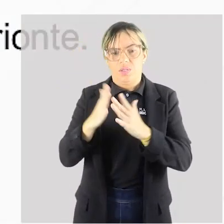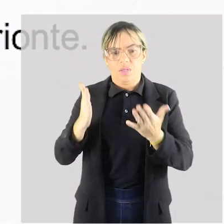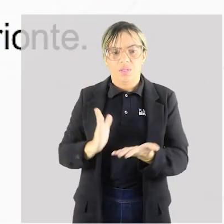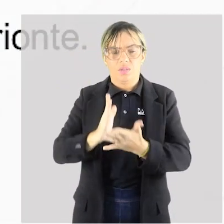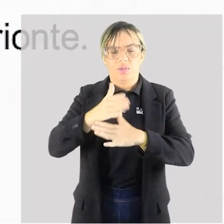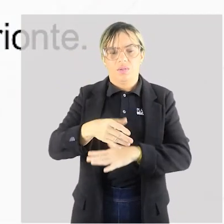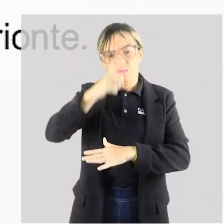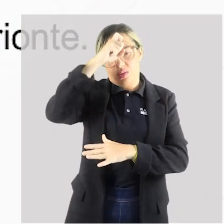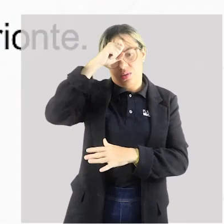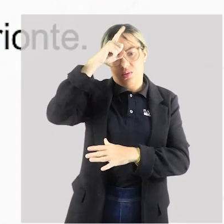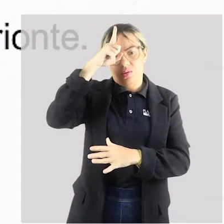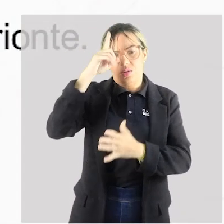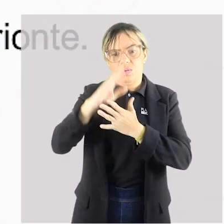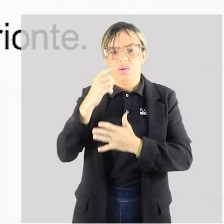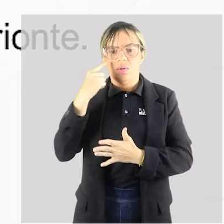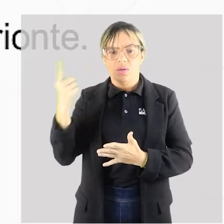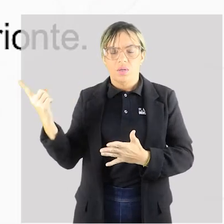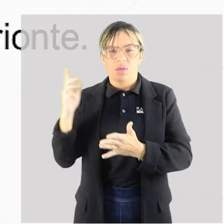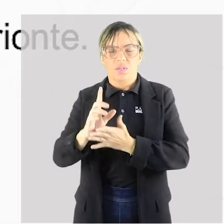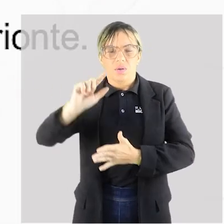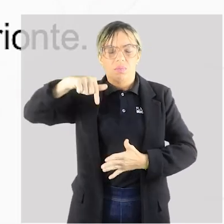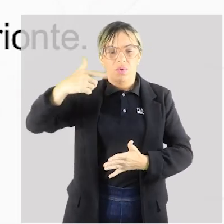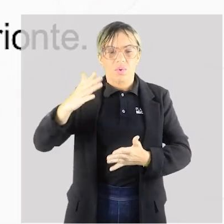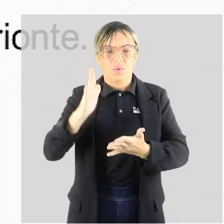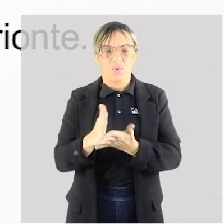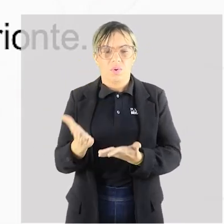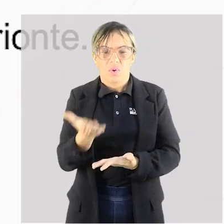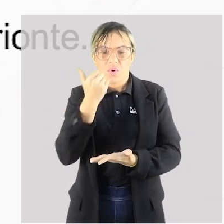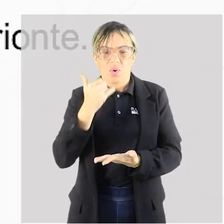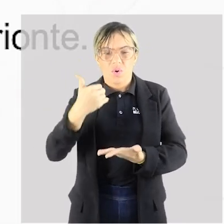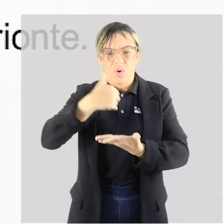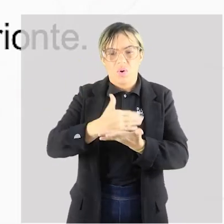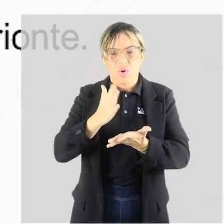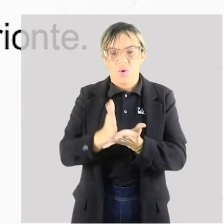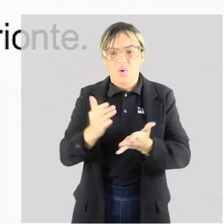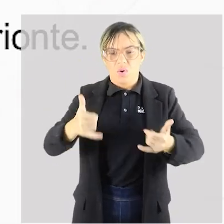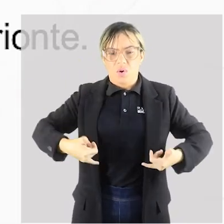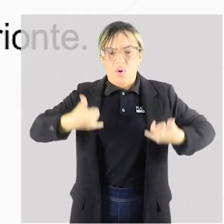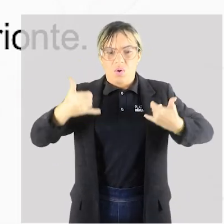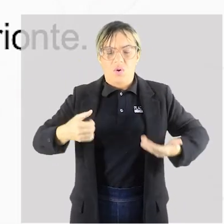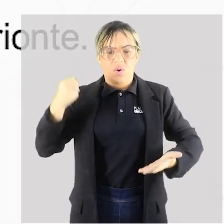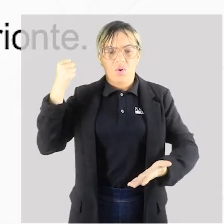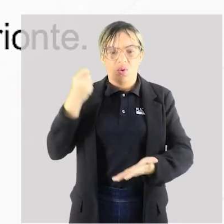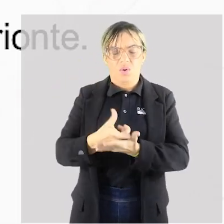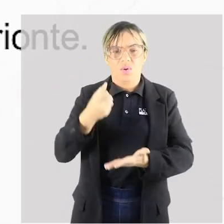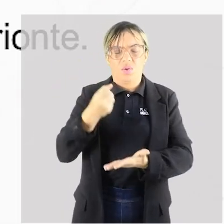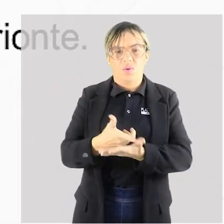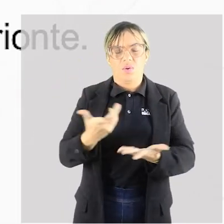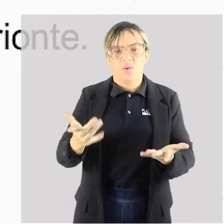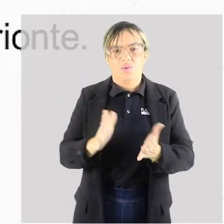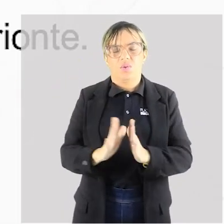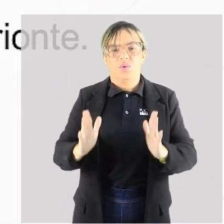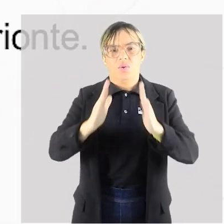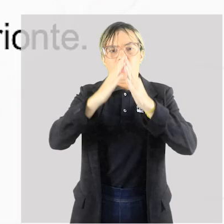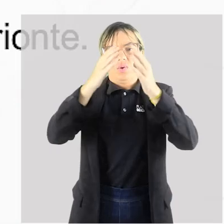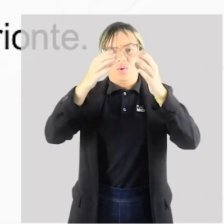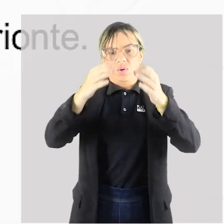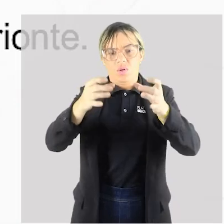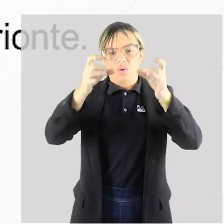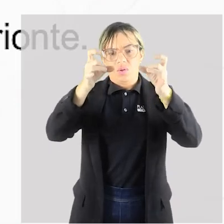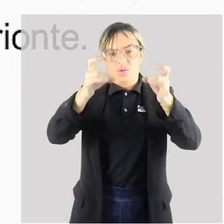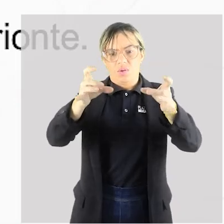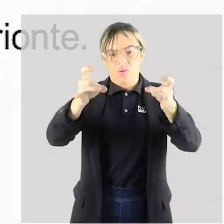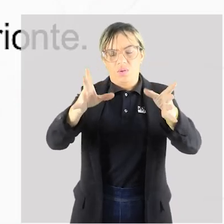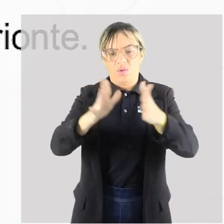pessoas deu entrada em um hospital após ingerirem um bolo de aniversário comprado em estabelecimento